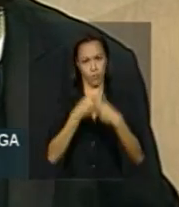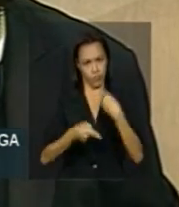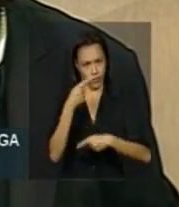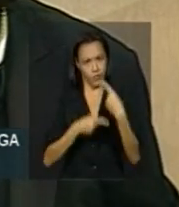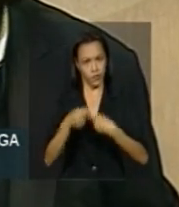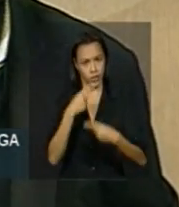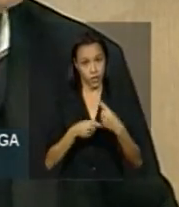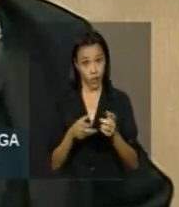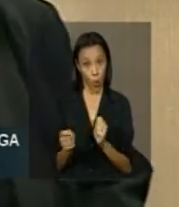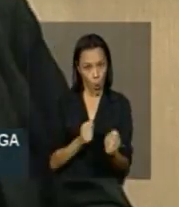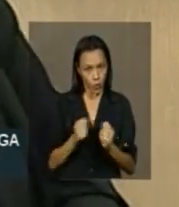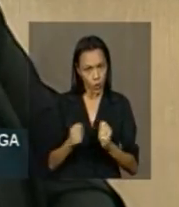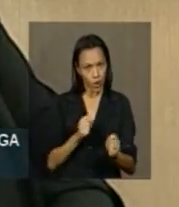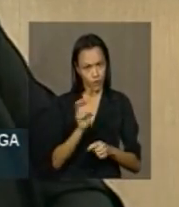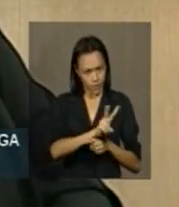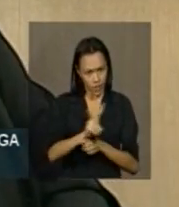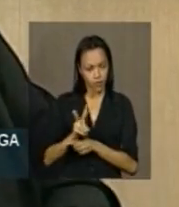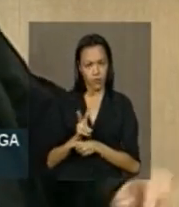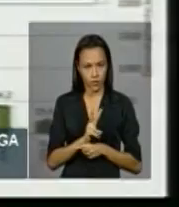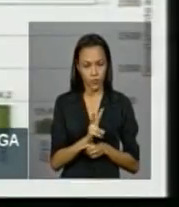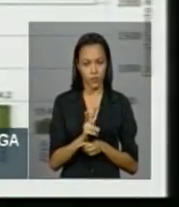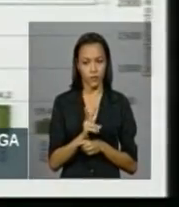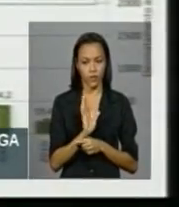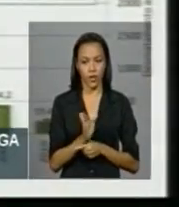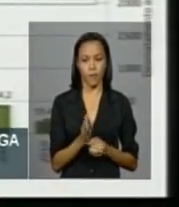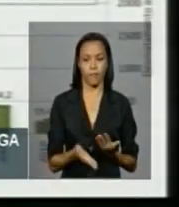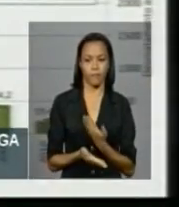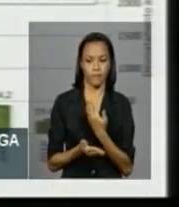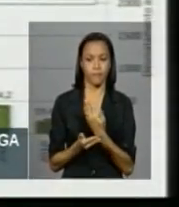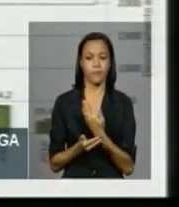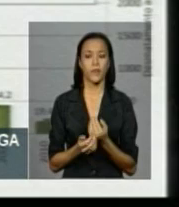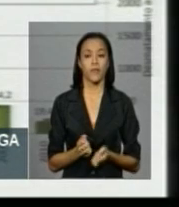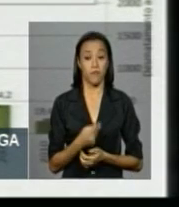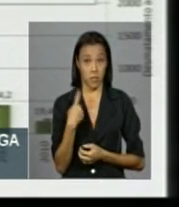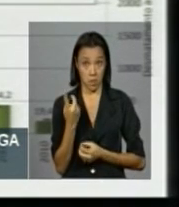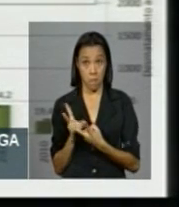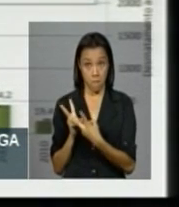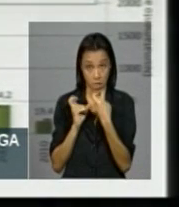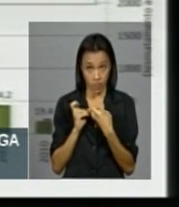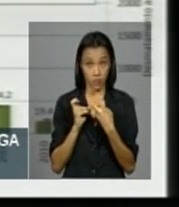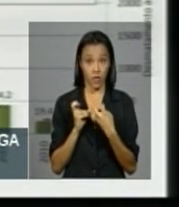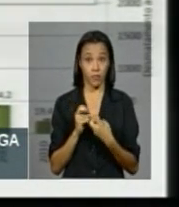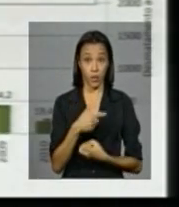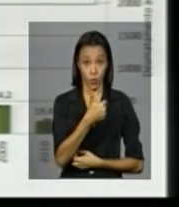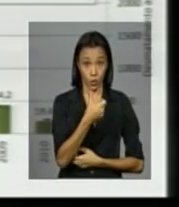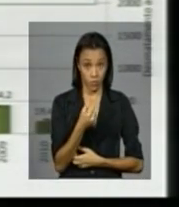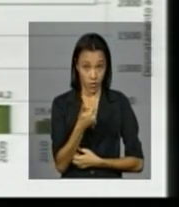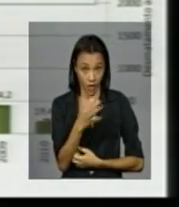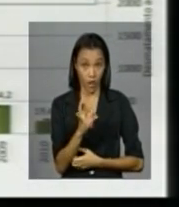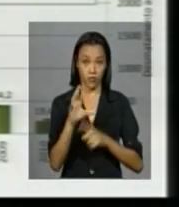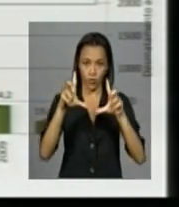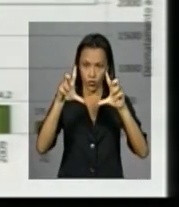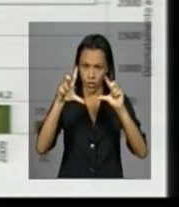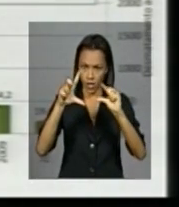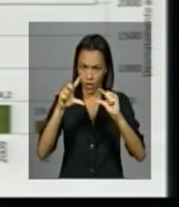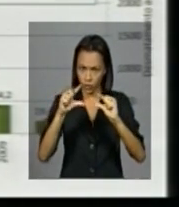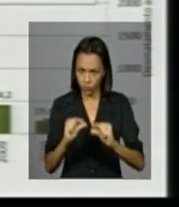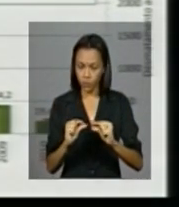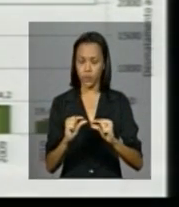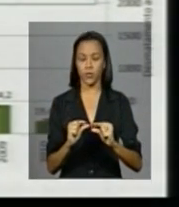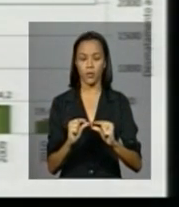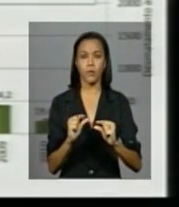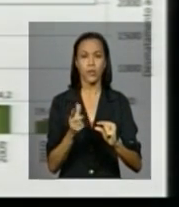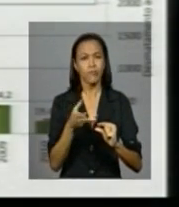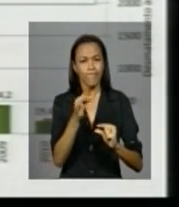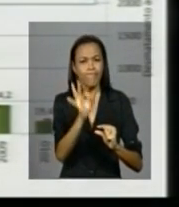os planos de controle tá passando ali Ah tá bom tá você começa a perceber aqui e 2010 2011 a redução com a entrada